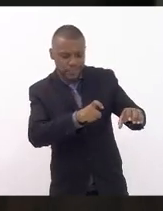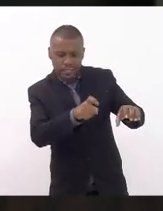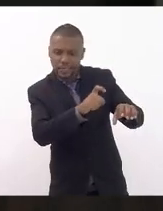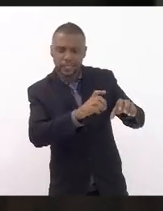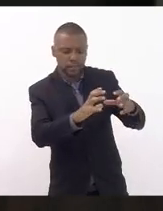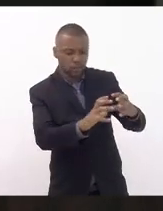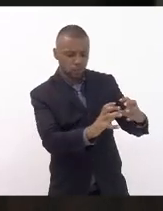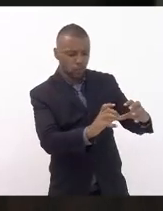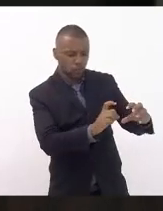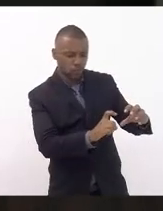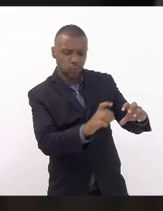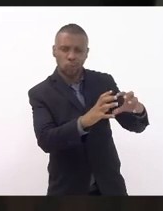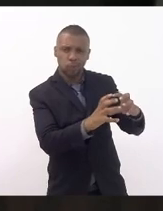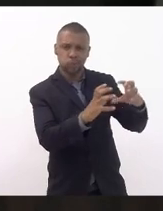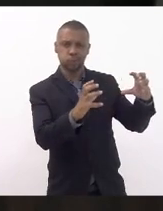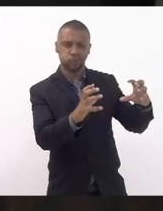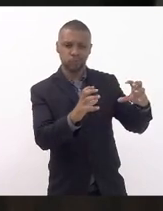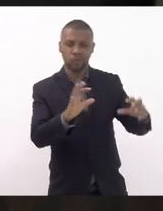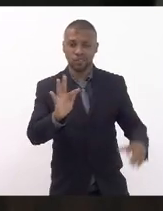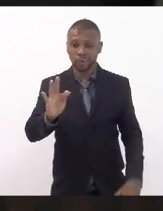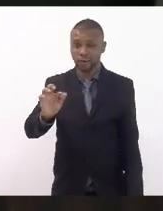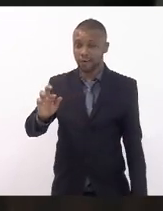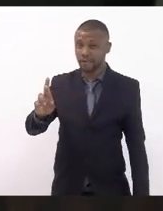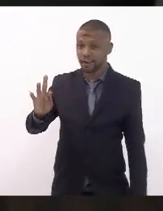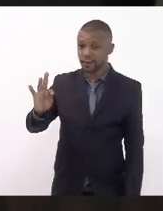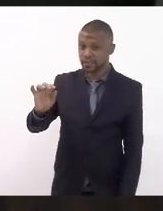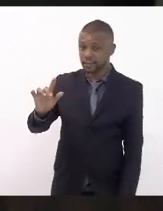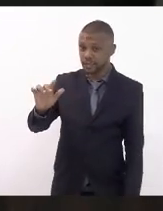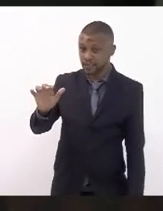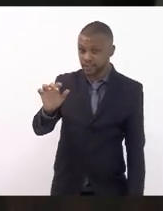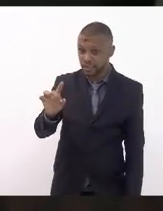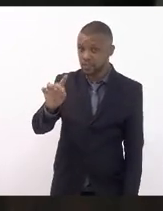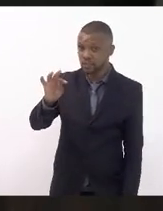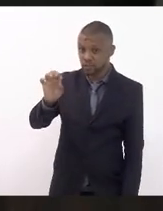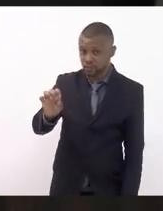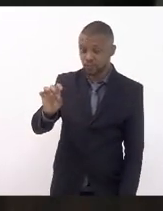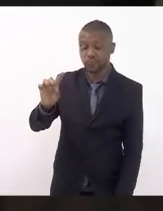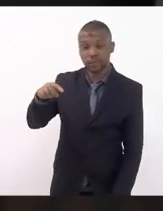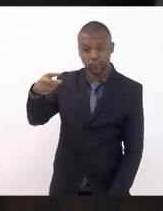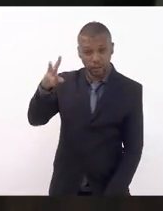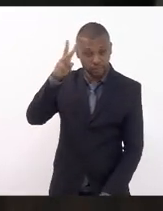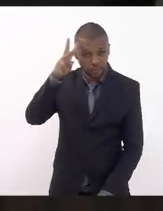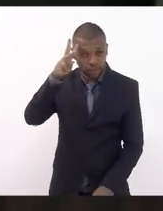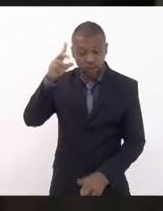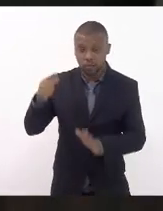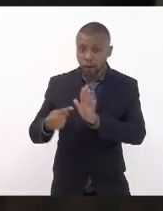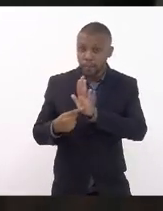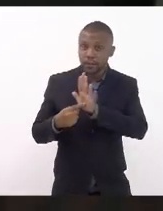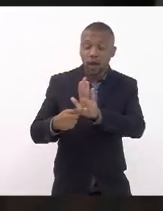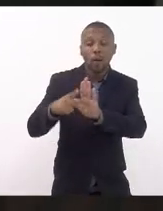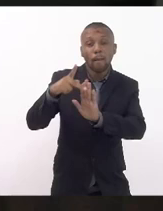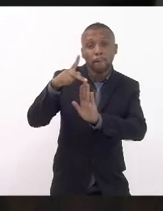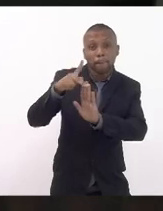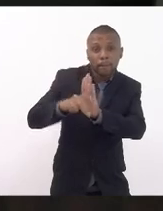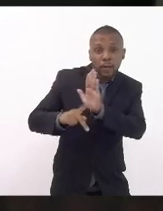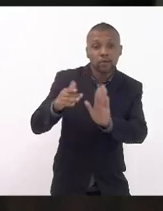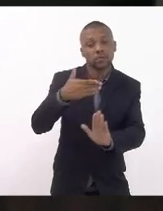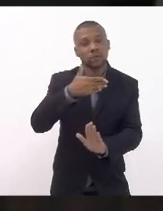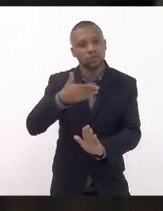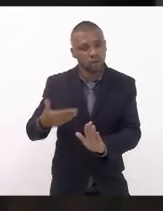e o Siciliano vai apresentar na próxima terça-feira um projeto de lei criando um Plano Estadual de